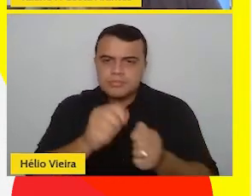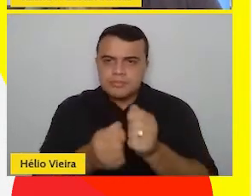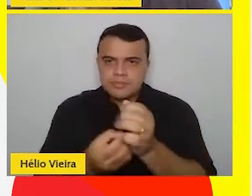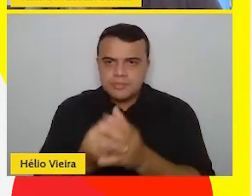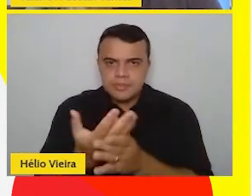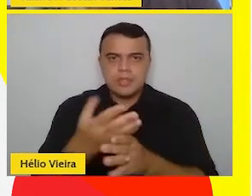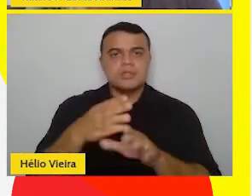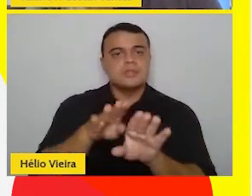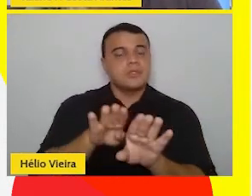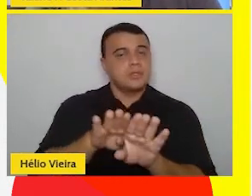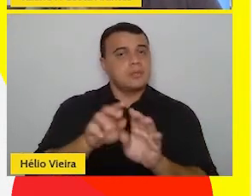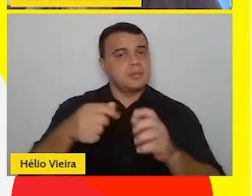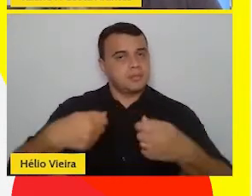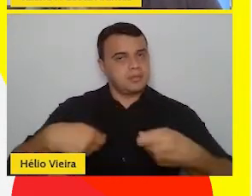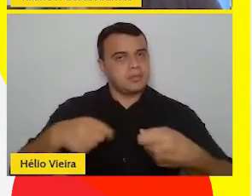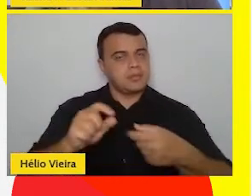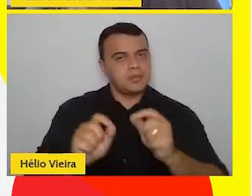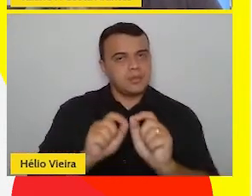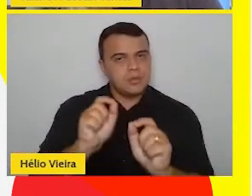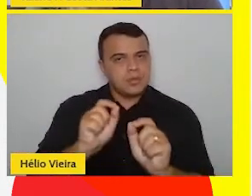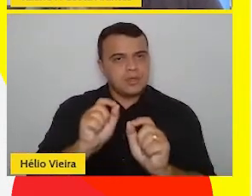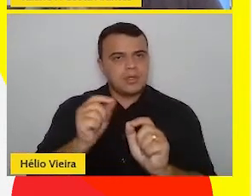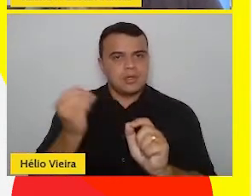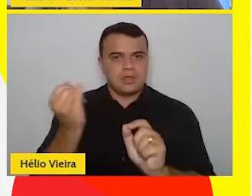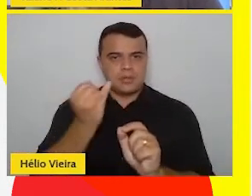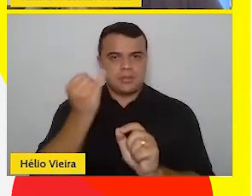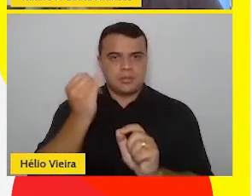Além disso, né, desses tópicos,